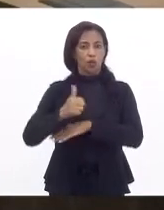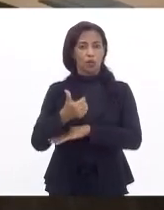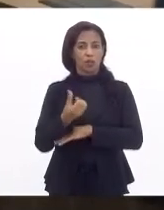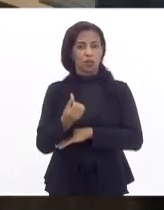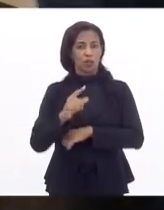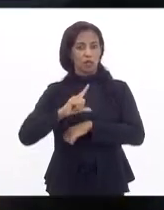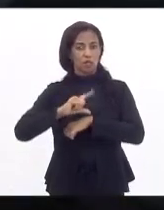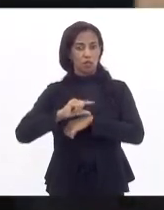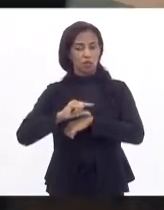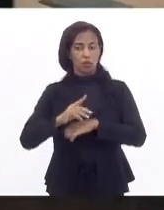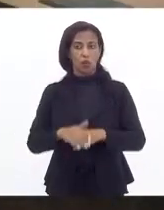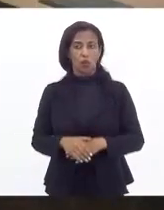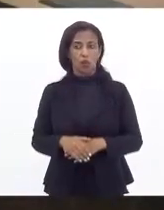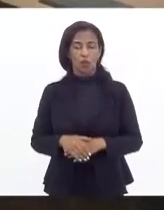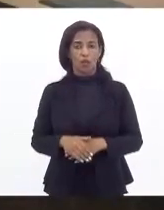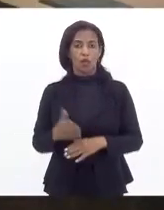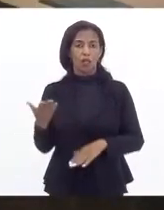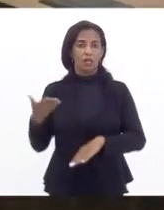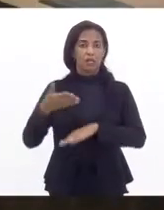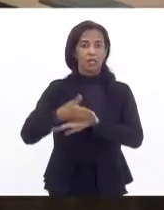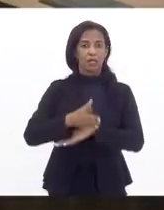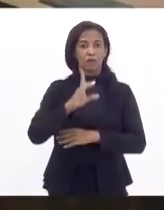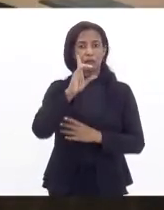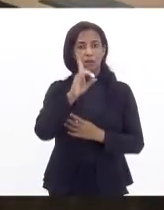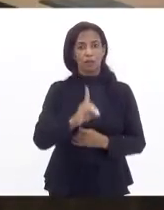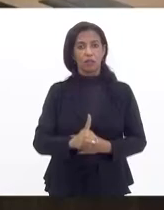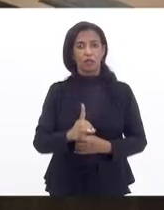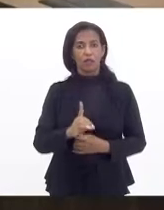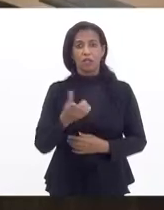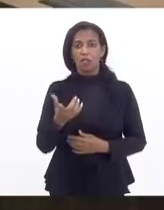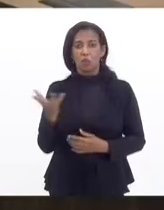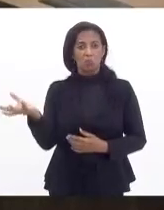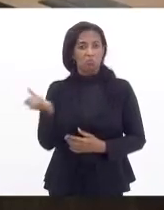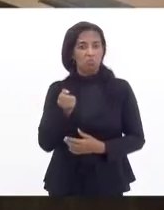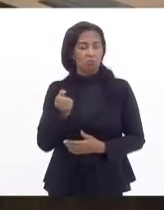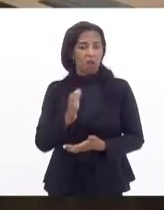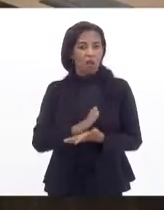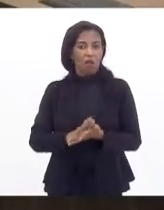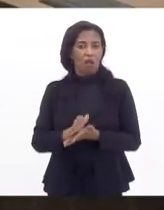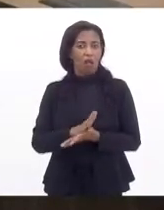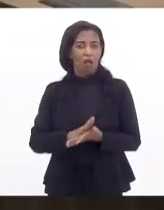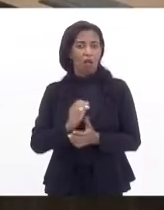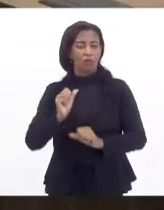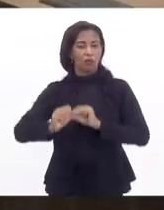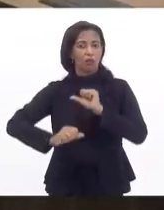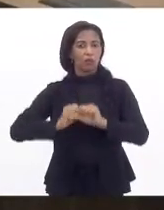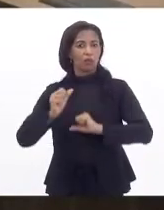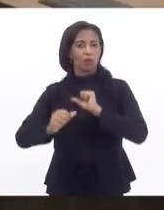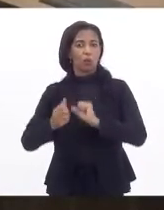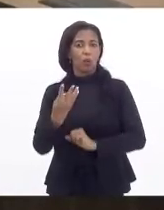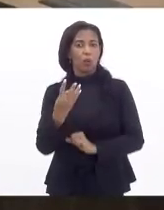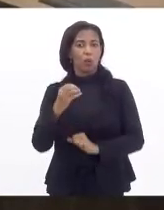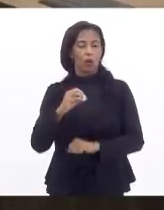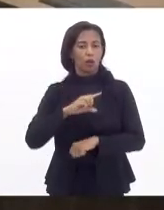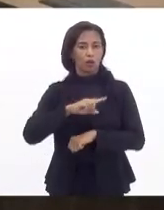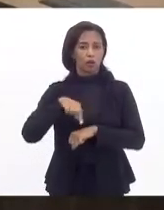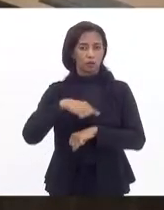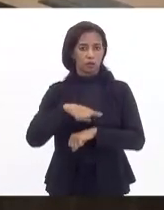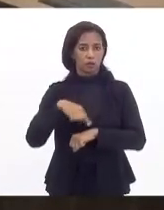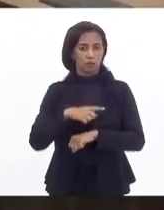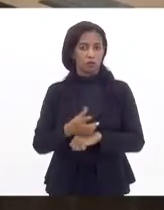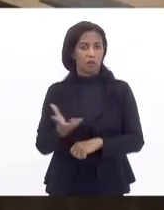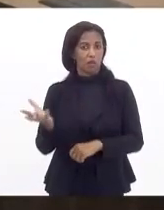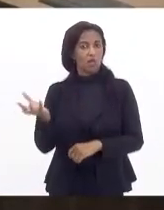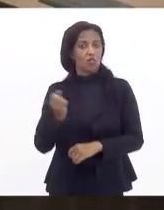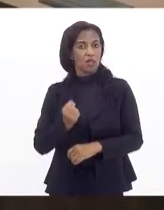16 horas, que assumem a direção das escolas e não são remunerados por passar a trabalhar 40 horas. Eles